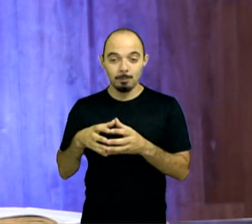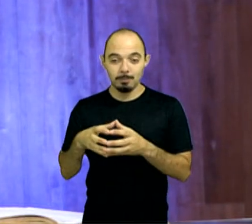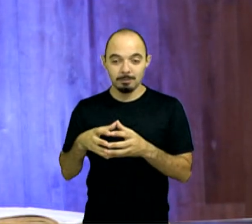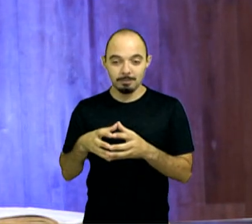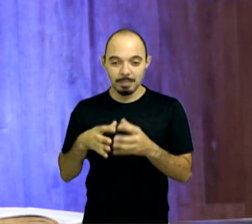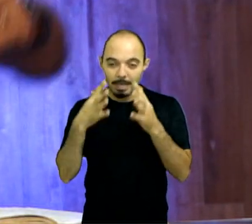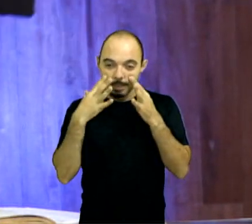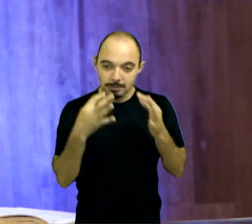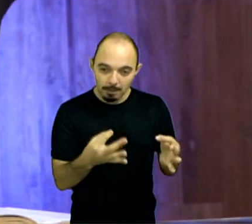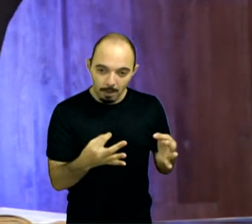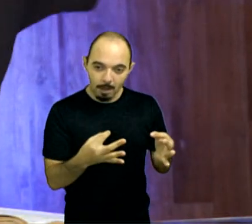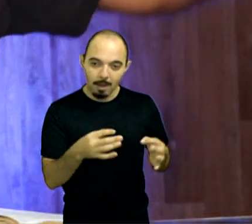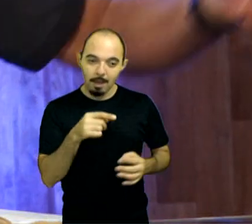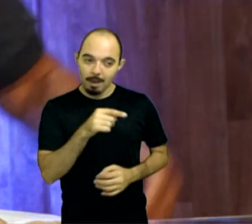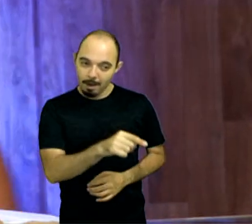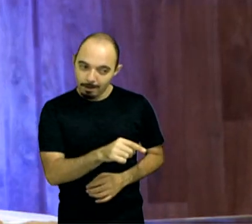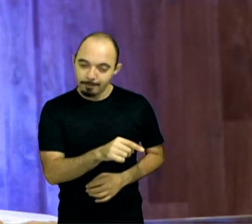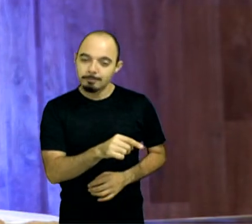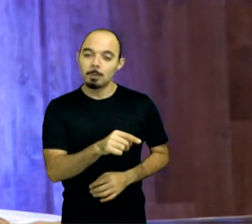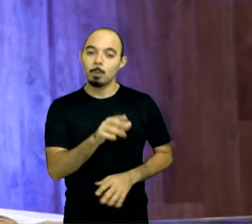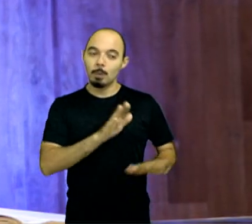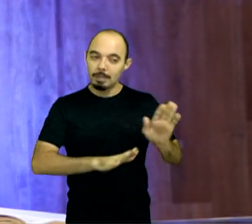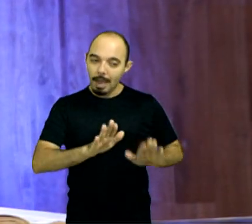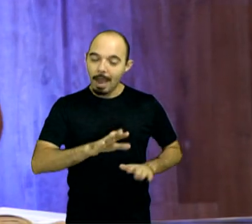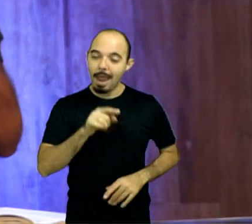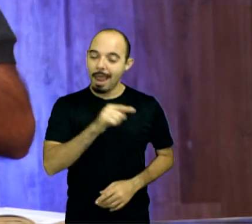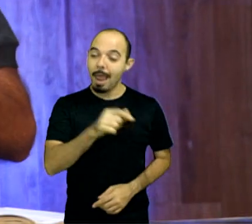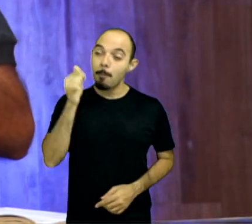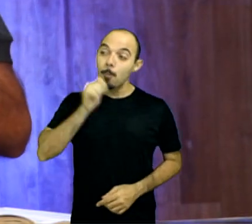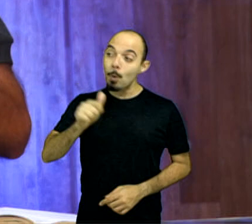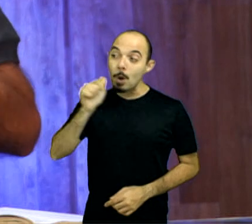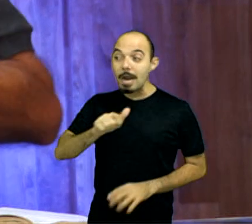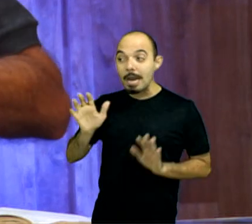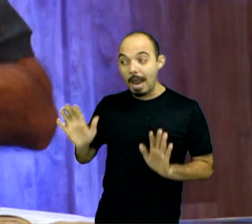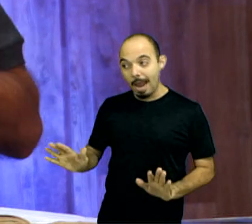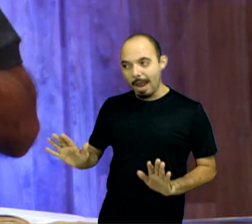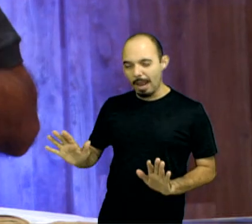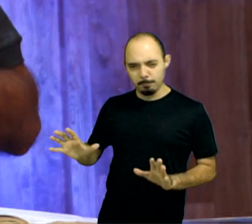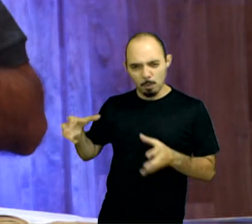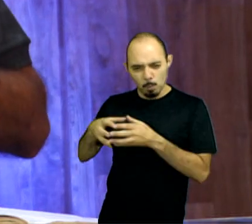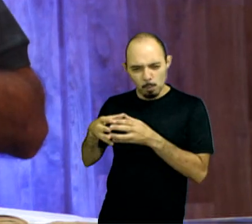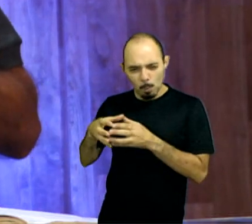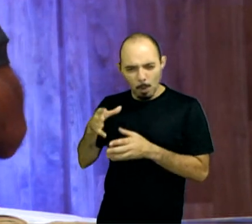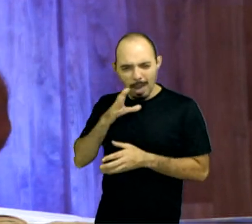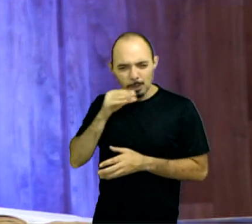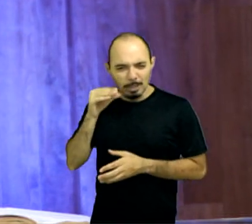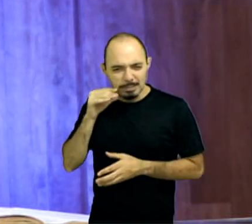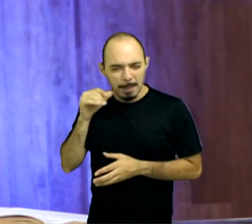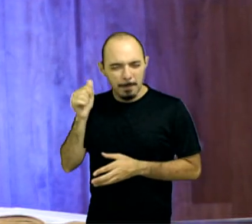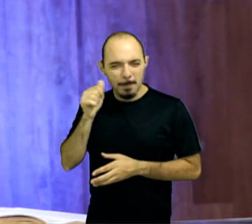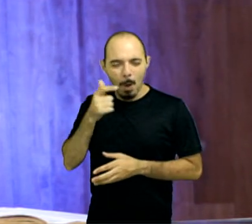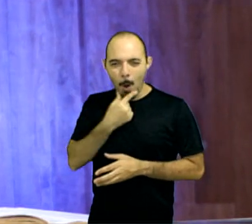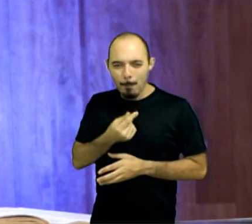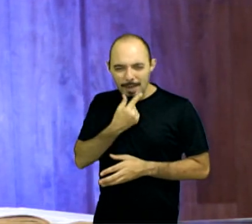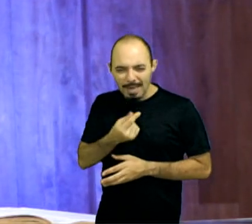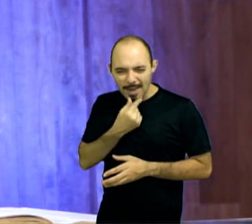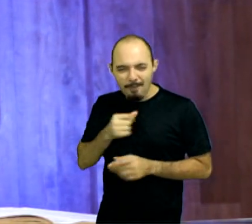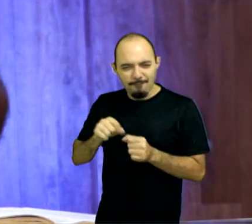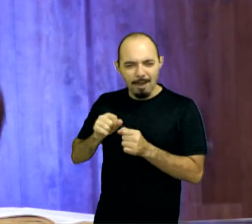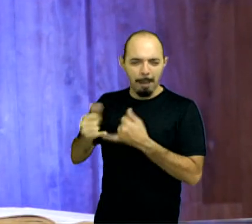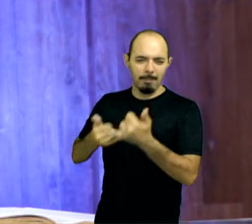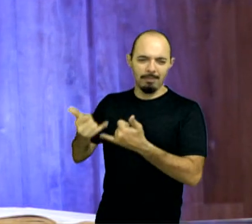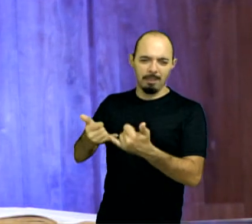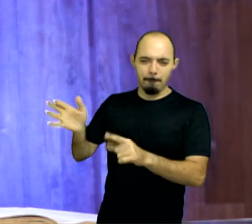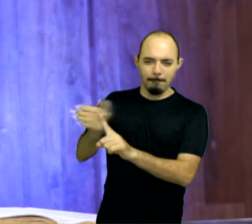mais altos, eu tinha que acertar neles primeiro, porque era um tal de um querer acertar na cabeça do outro primeiro. Era brincadeira, mas